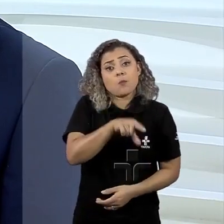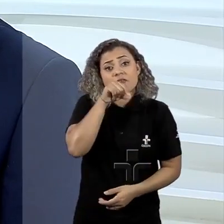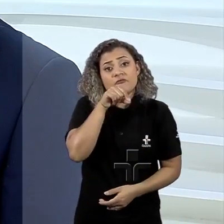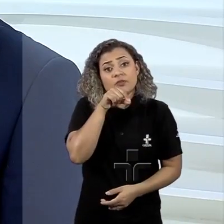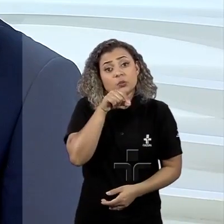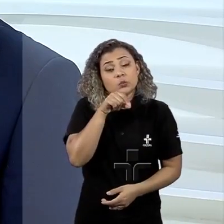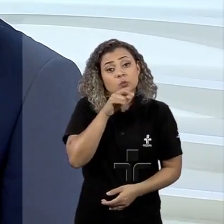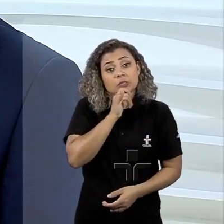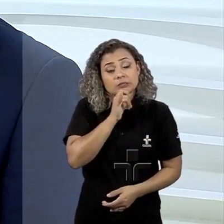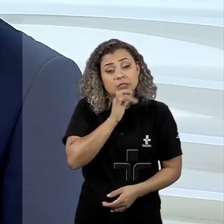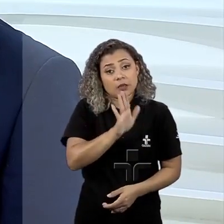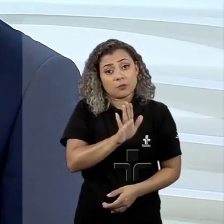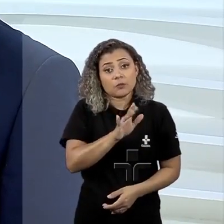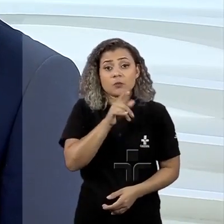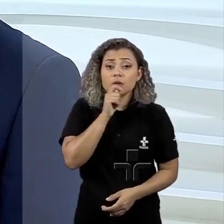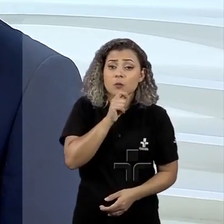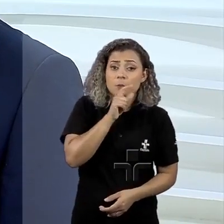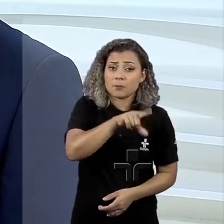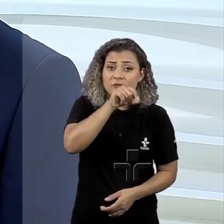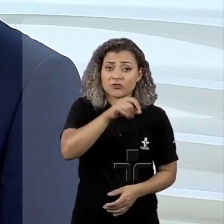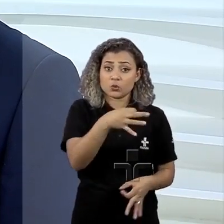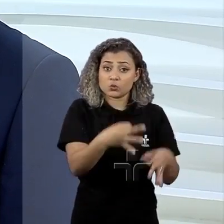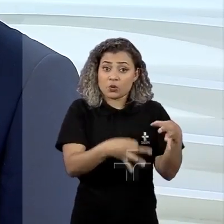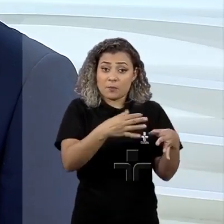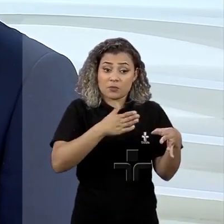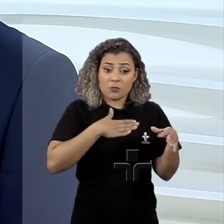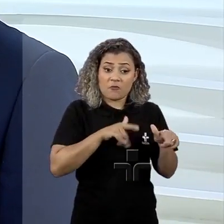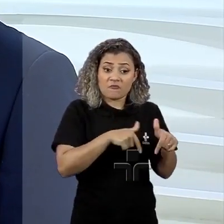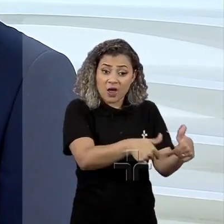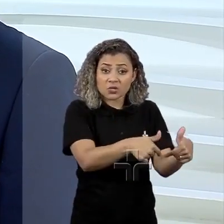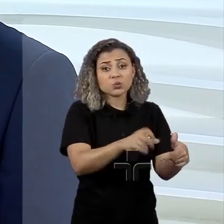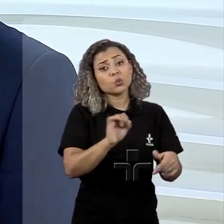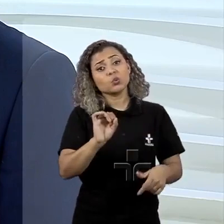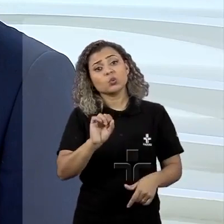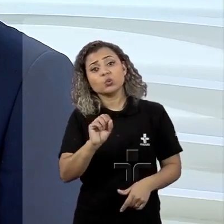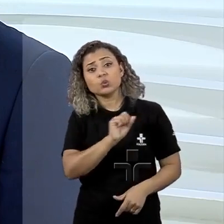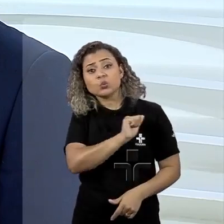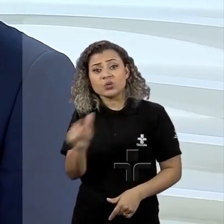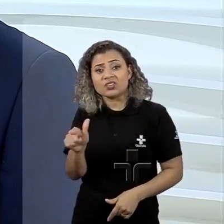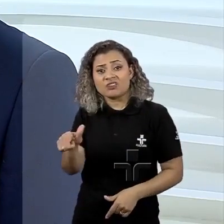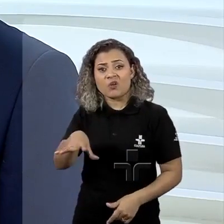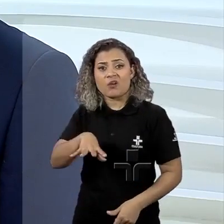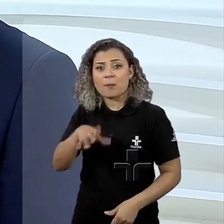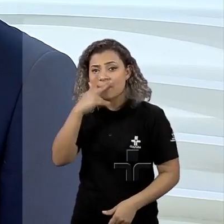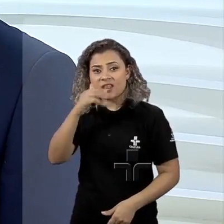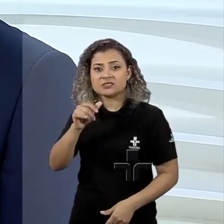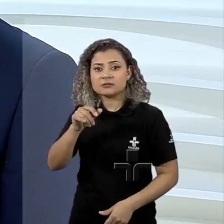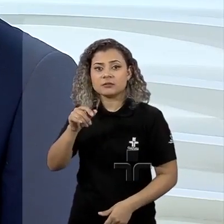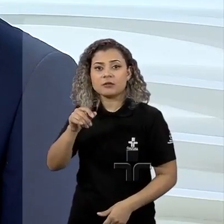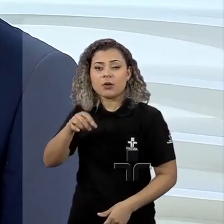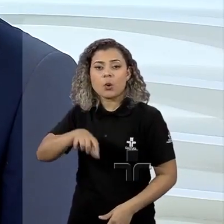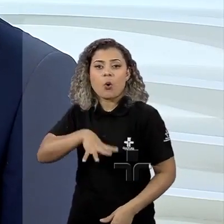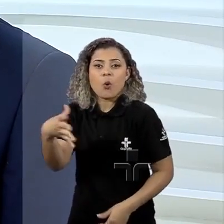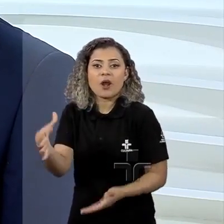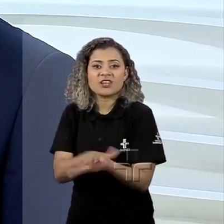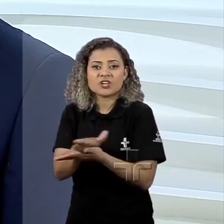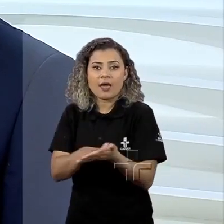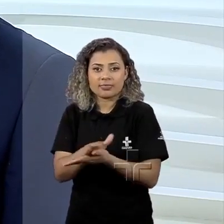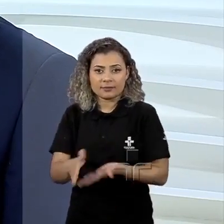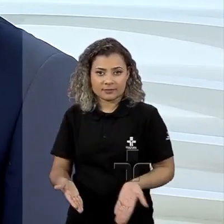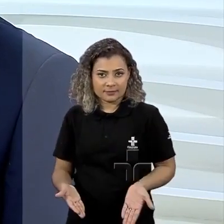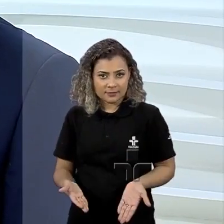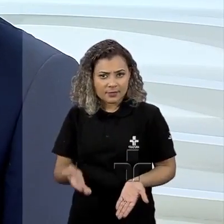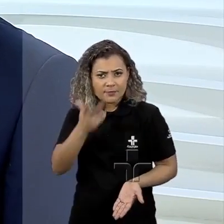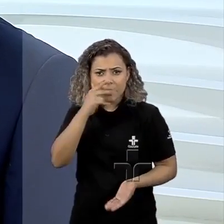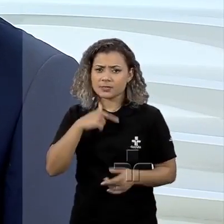o risco de ser julgado por aquilo que faço do que ser um covarde por não fazer. Eu aprendi isso com meu pai. Então, sempre terei atitude